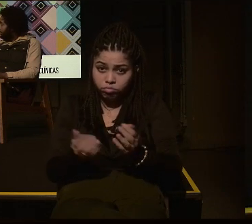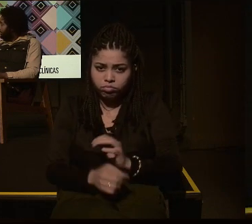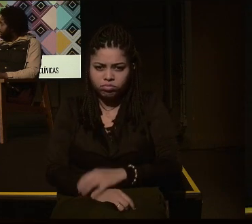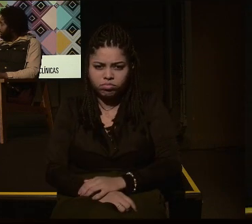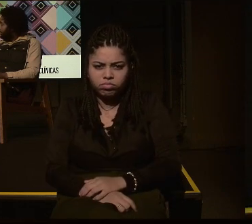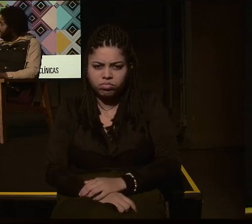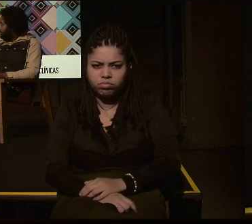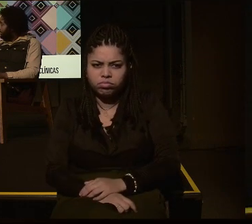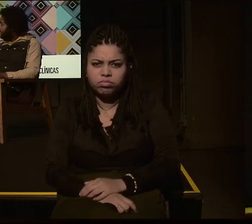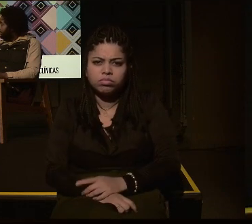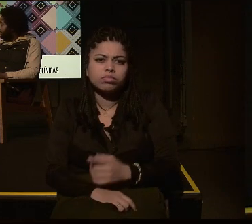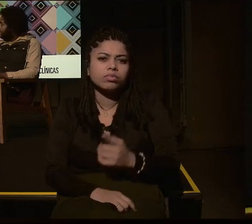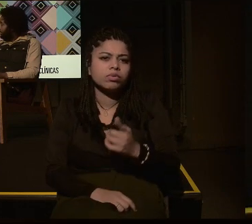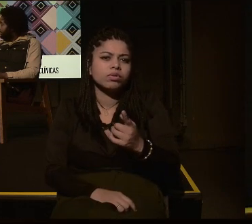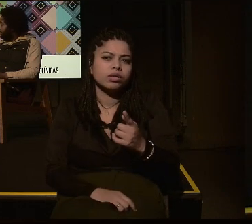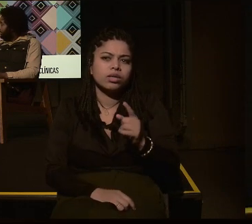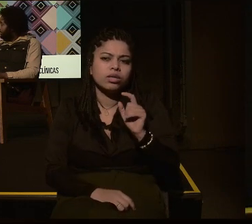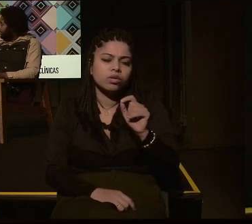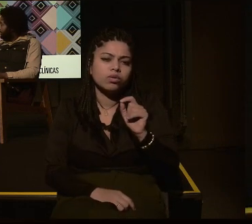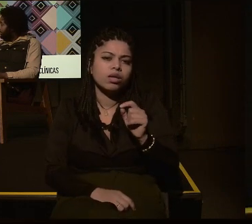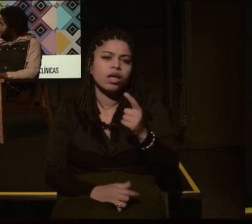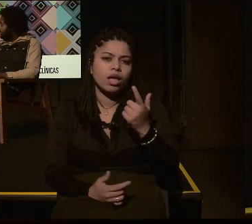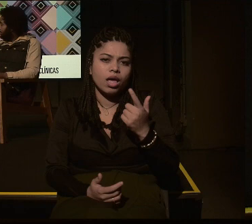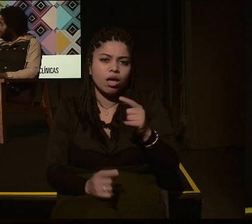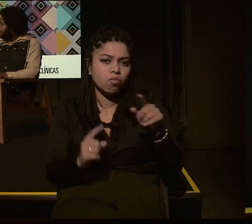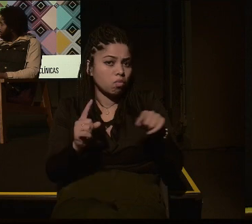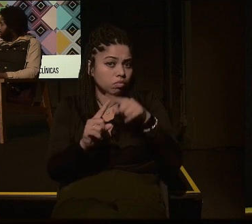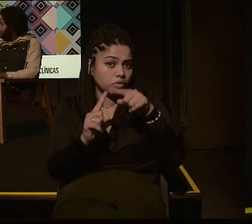Isso é produção de morte, inicialmente, intenção.